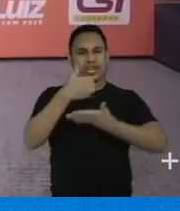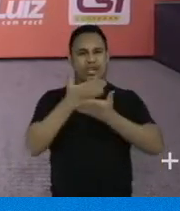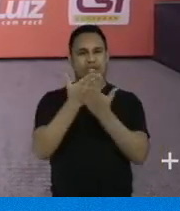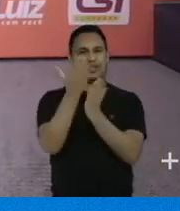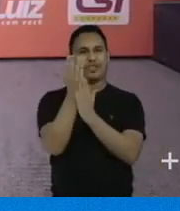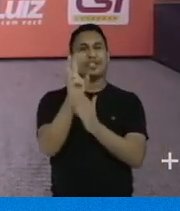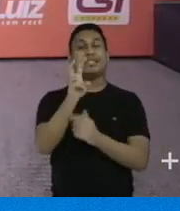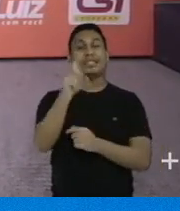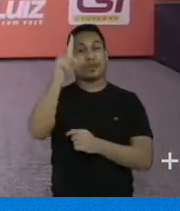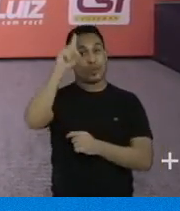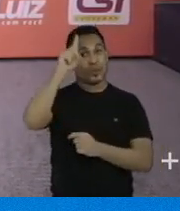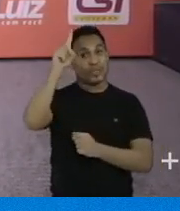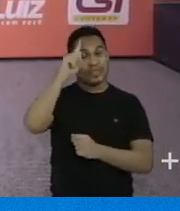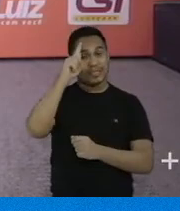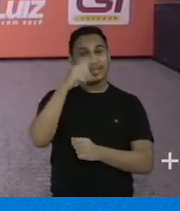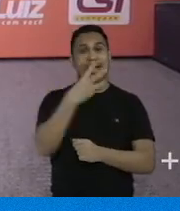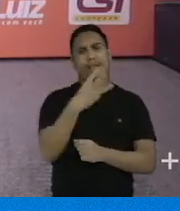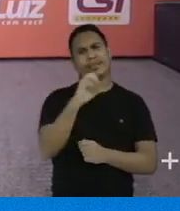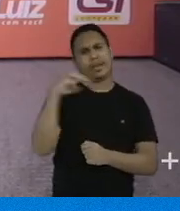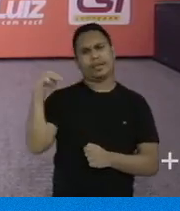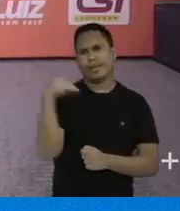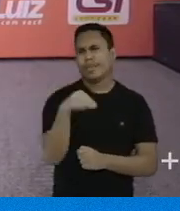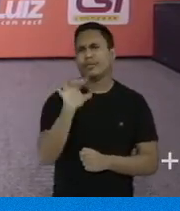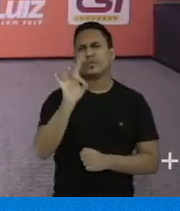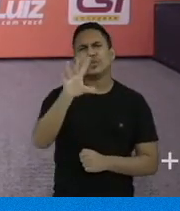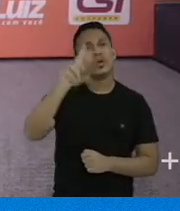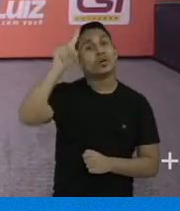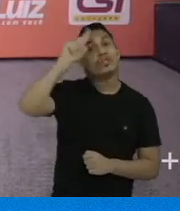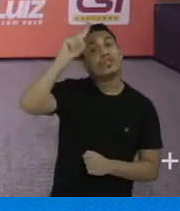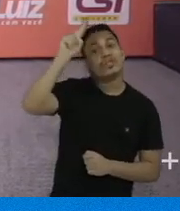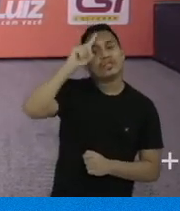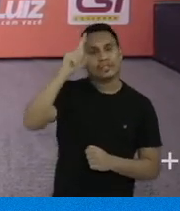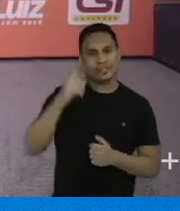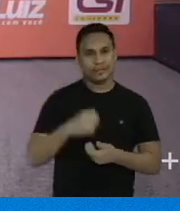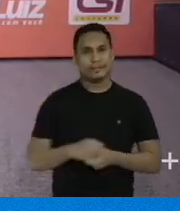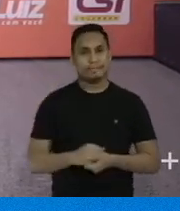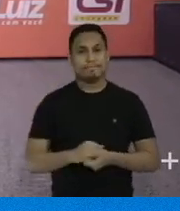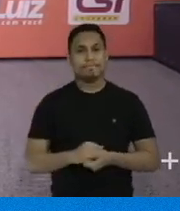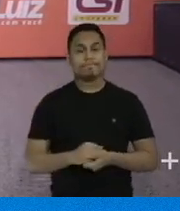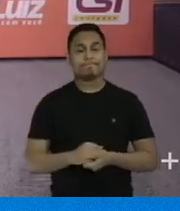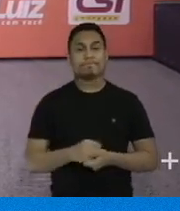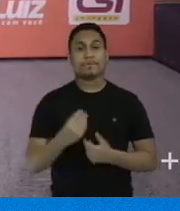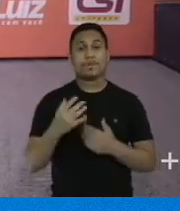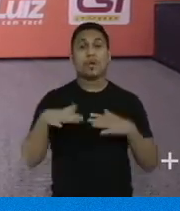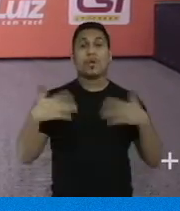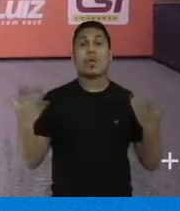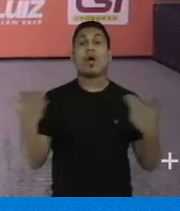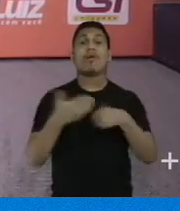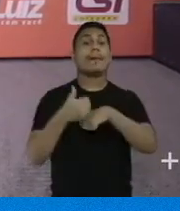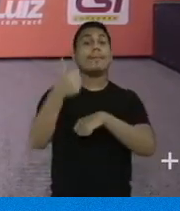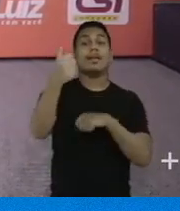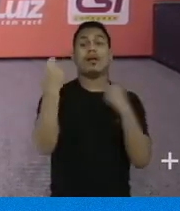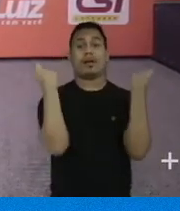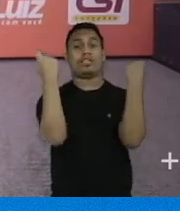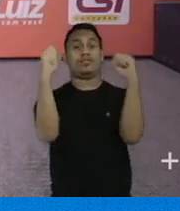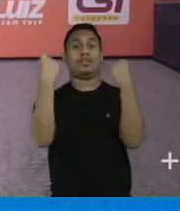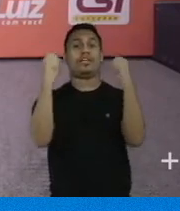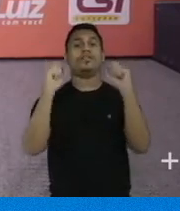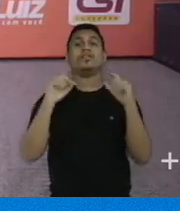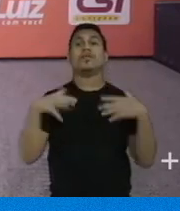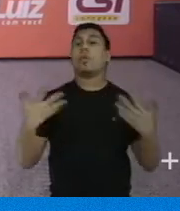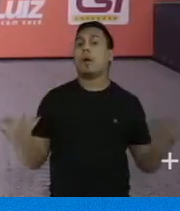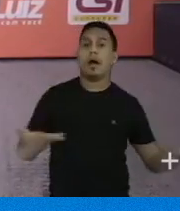da semana, são 30 minutos por dia durante 5 dias. Qual é a melhor atividade física? Bom, uma